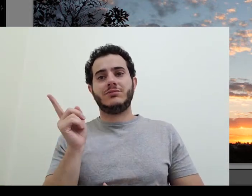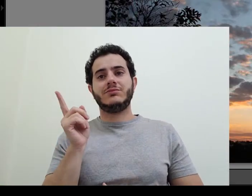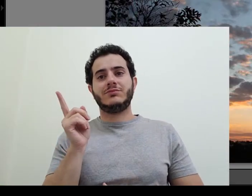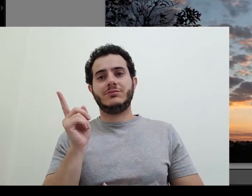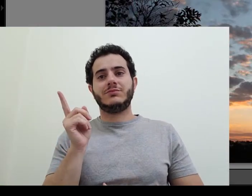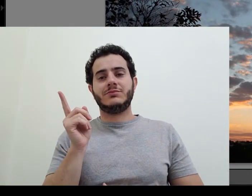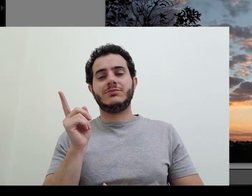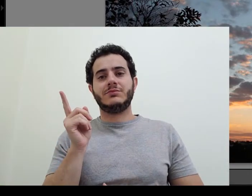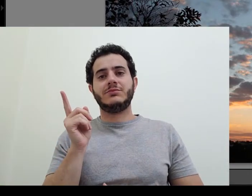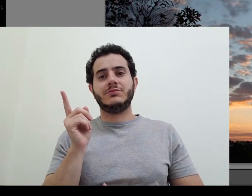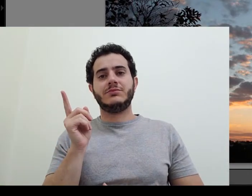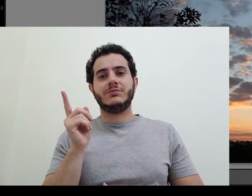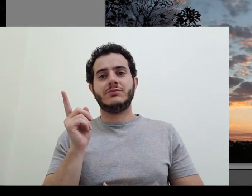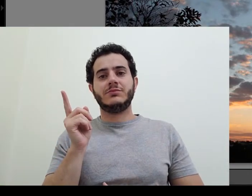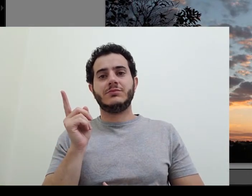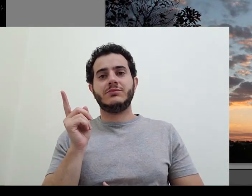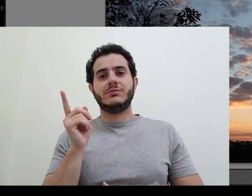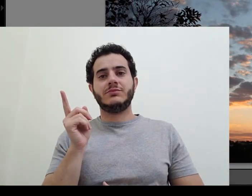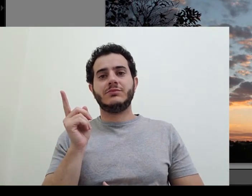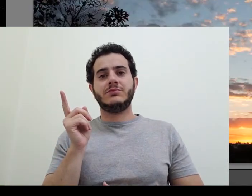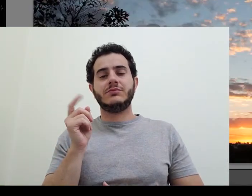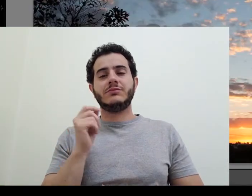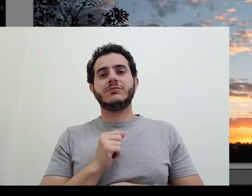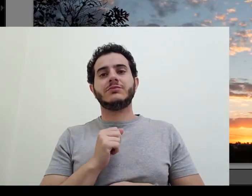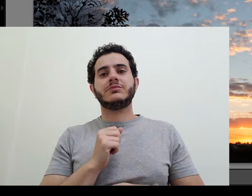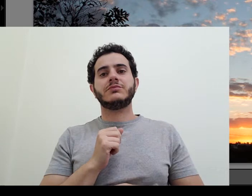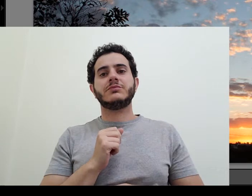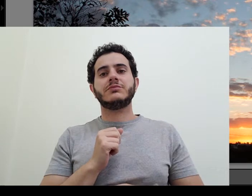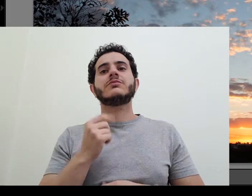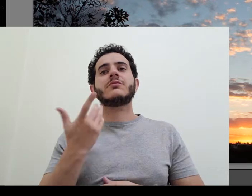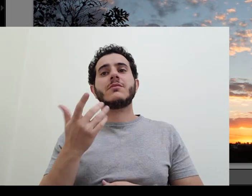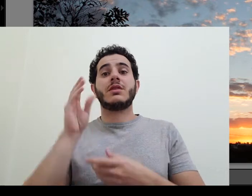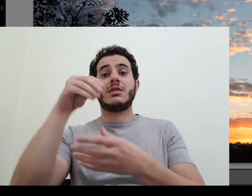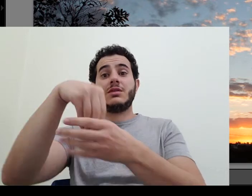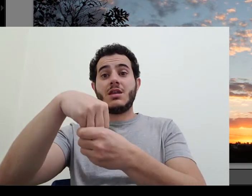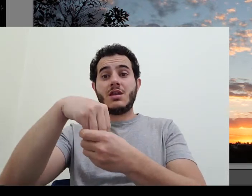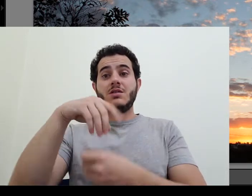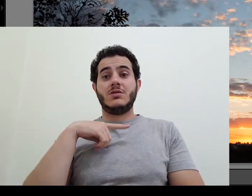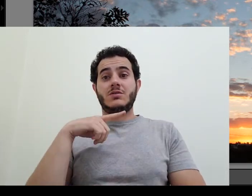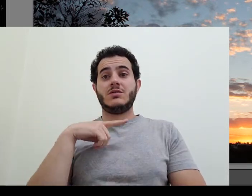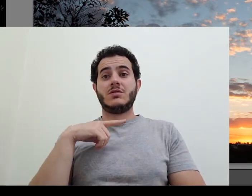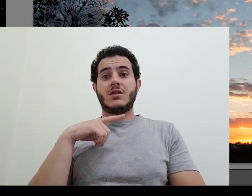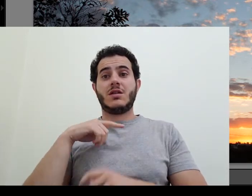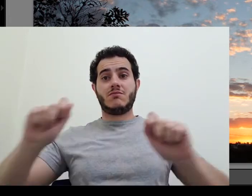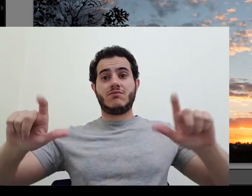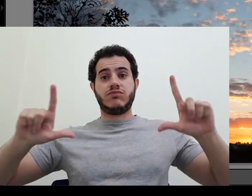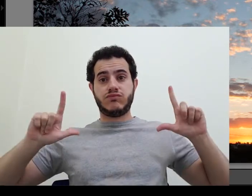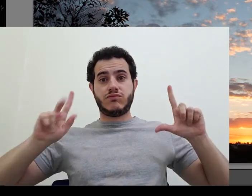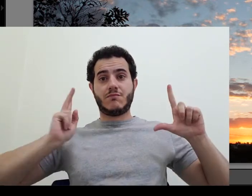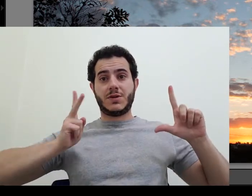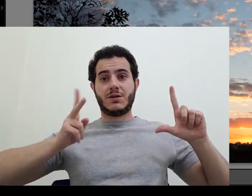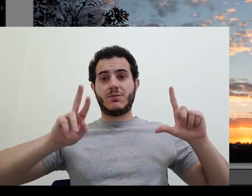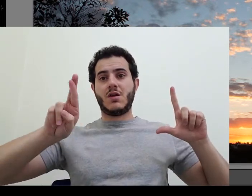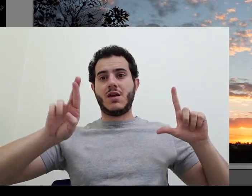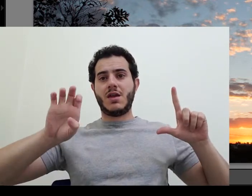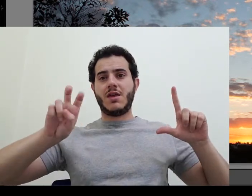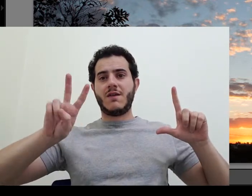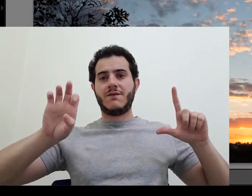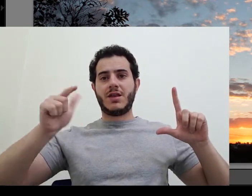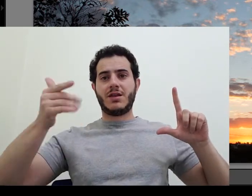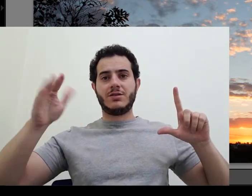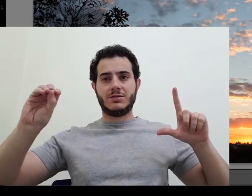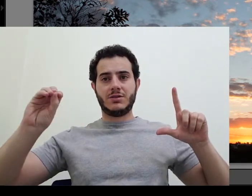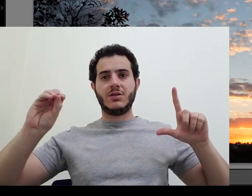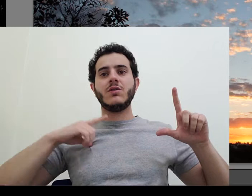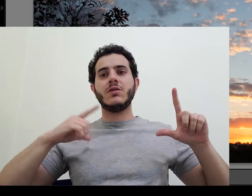estou mantendo ele aberto, agora eu vou abrir e fechei ele de novo. Dentro do módulo revelação, eu tenho o painel da